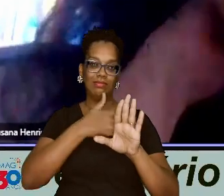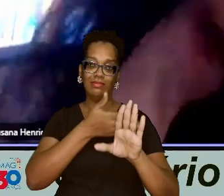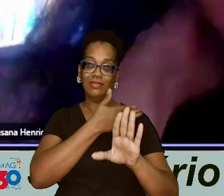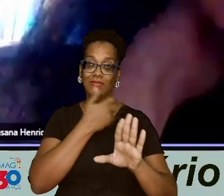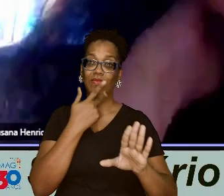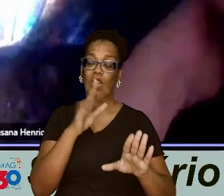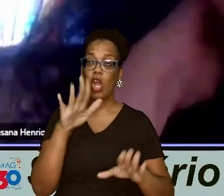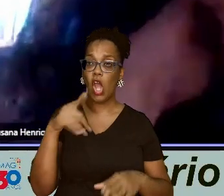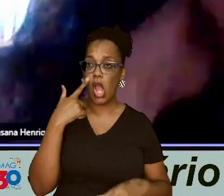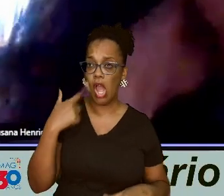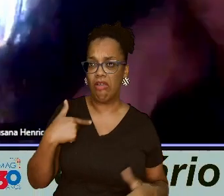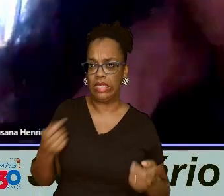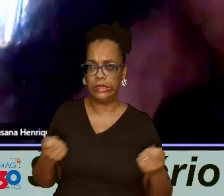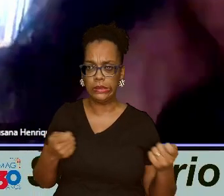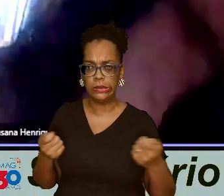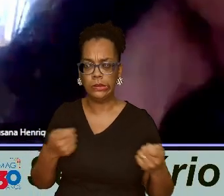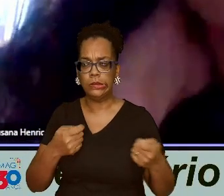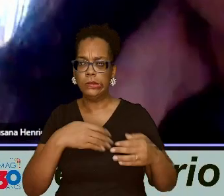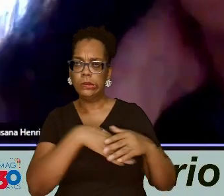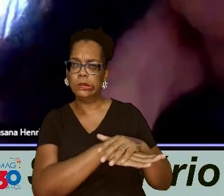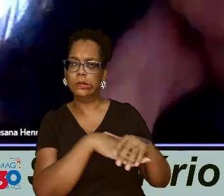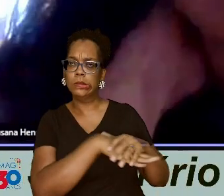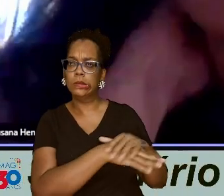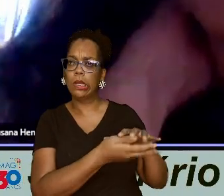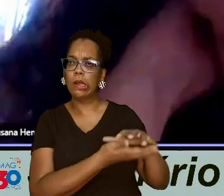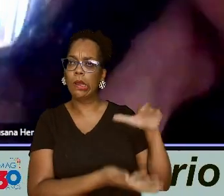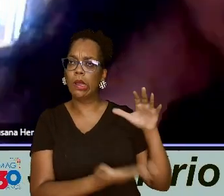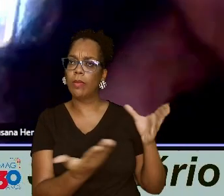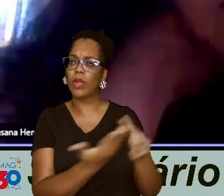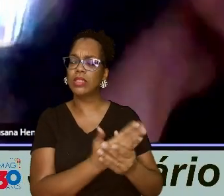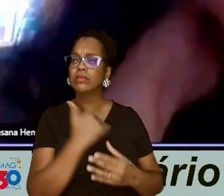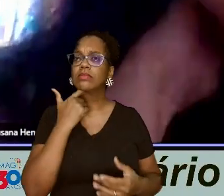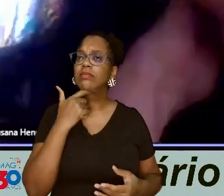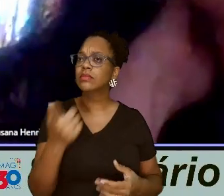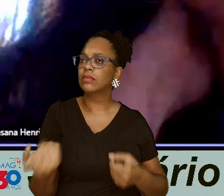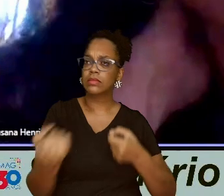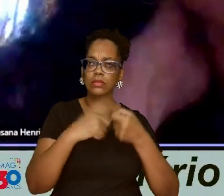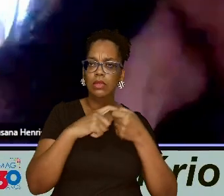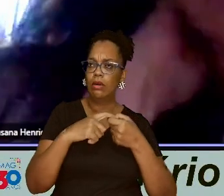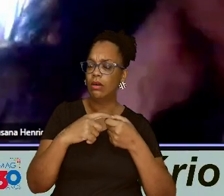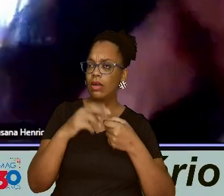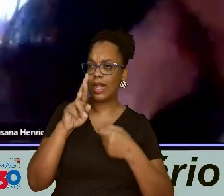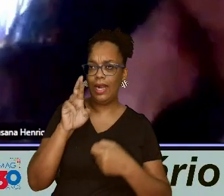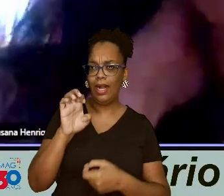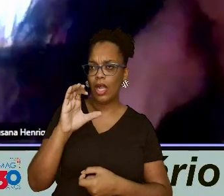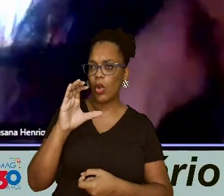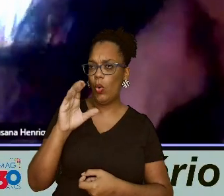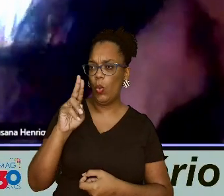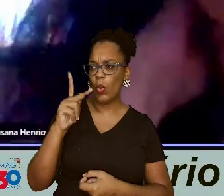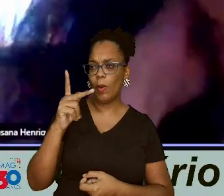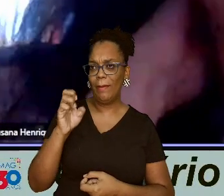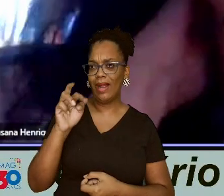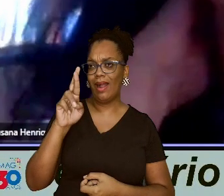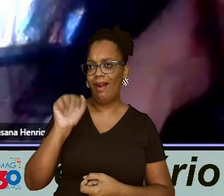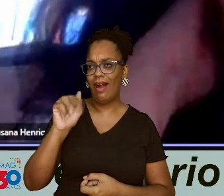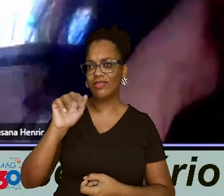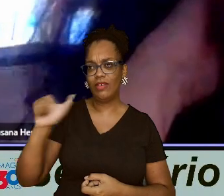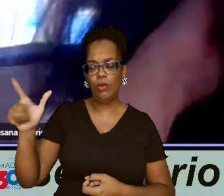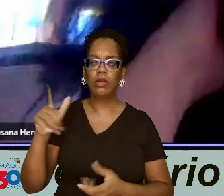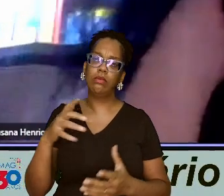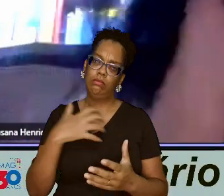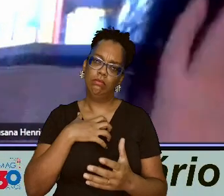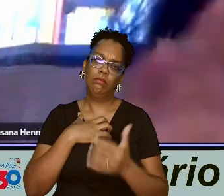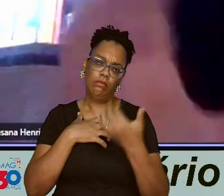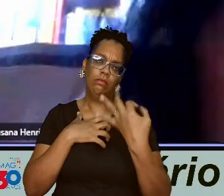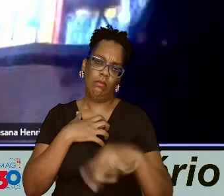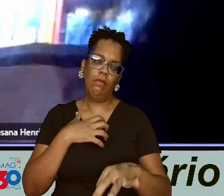ficar aqui segurando o processo, né, que não tem condições de dívida que sejam recuperáveis, faz todo sentido. Aí vem um pouco